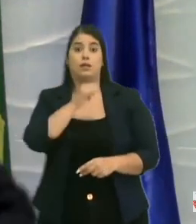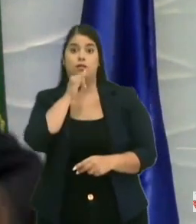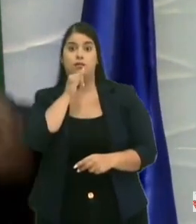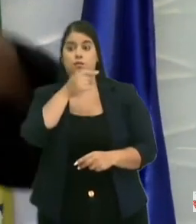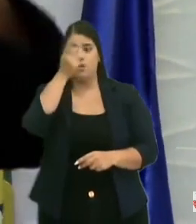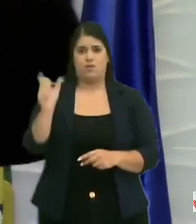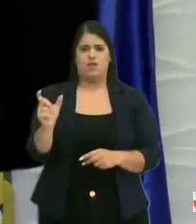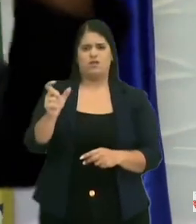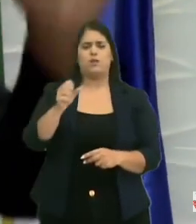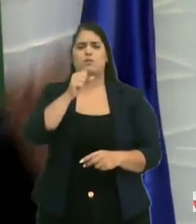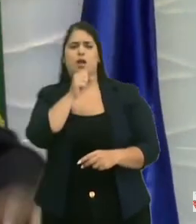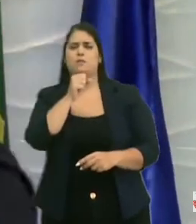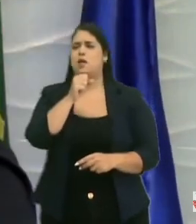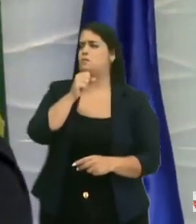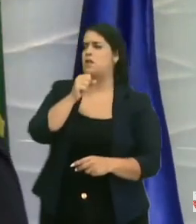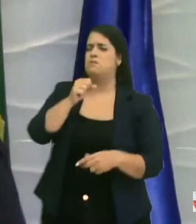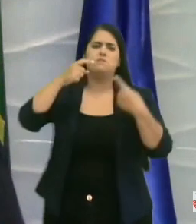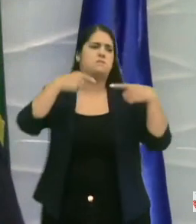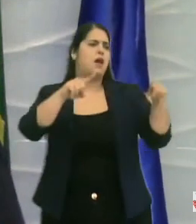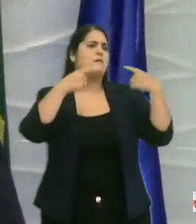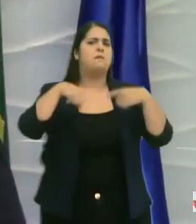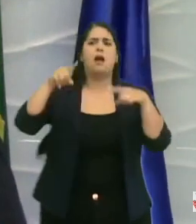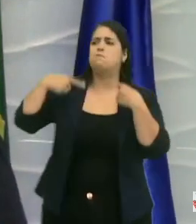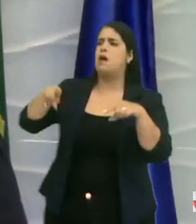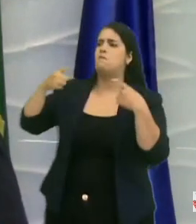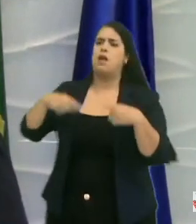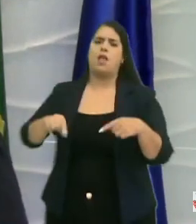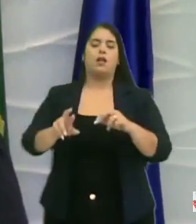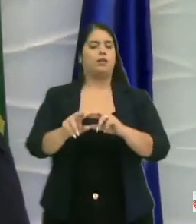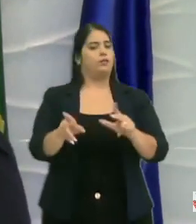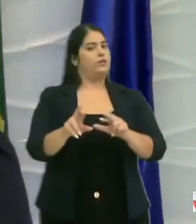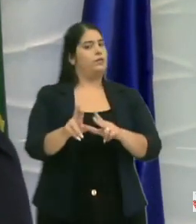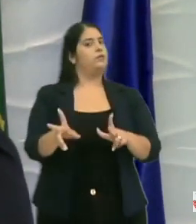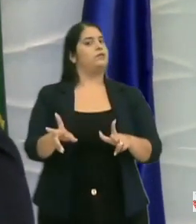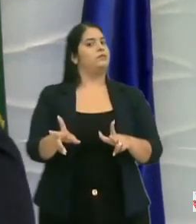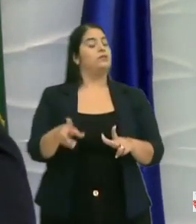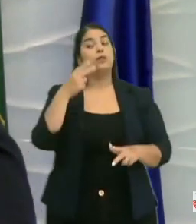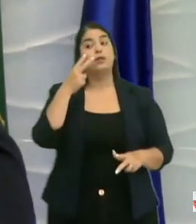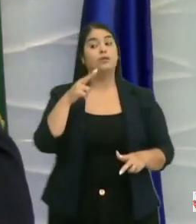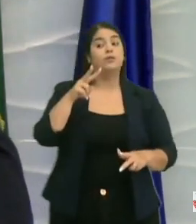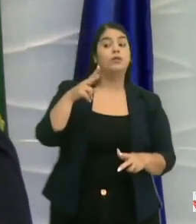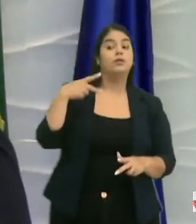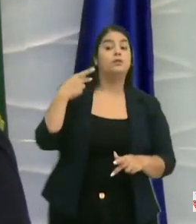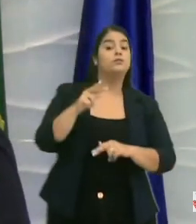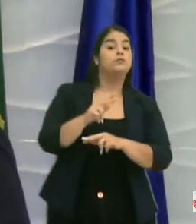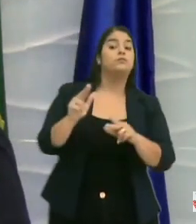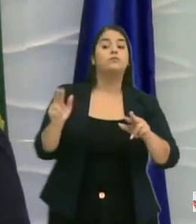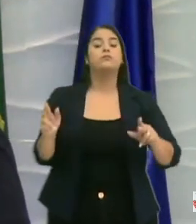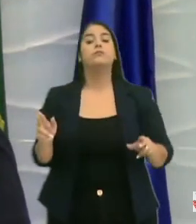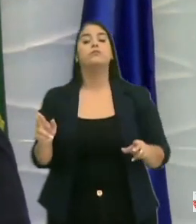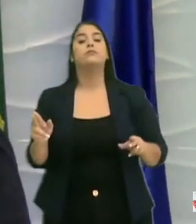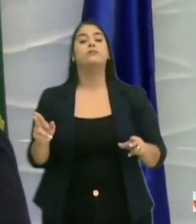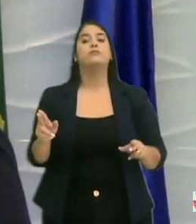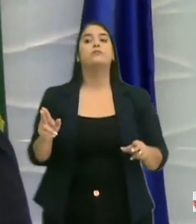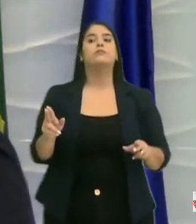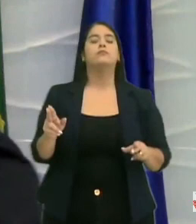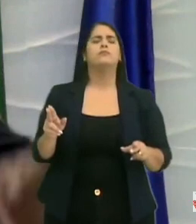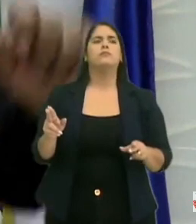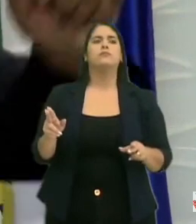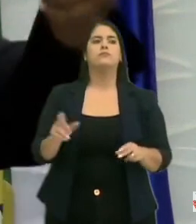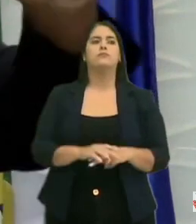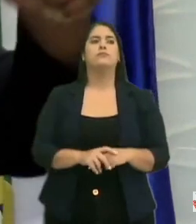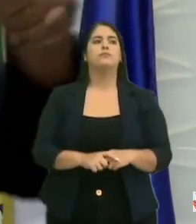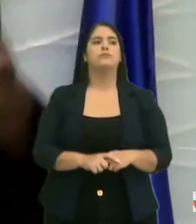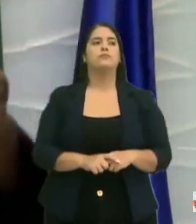e começar a dar tiro para todo canto. Eu vejo muitos vereadores em gole corda,